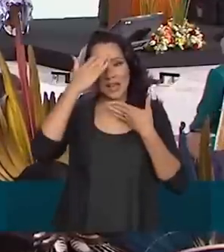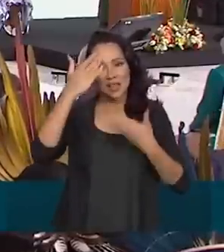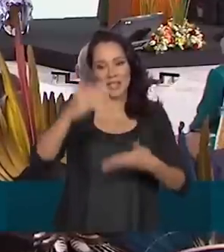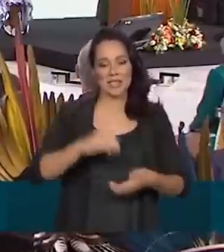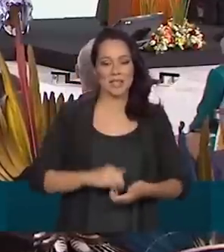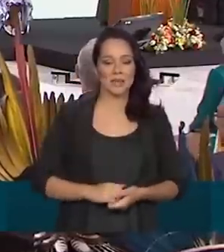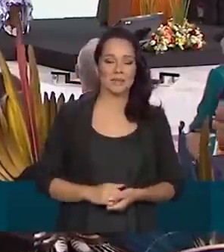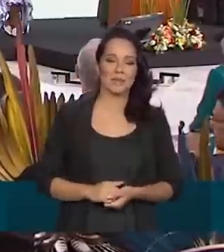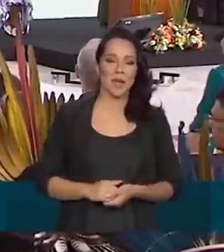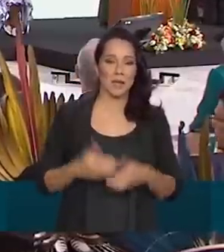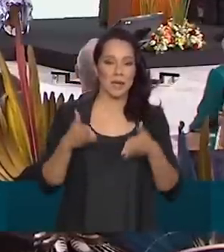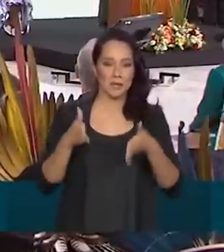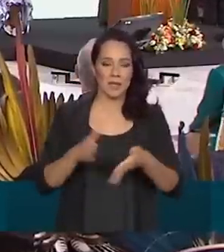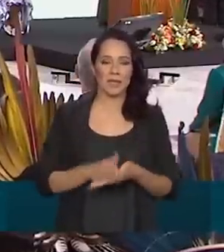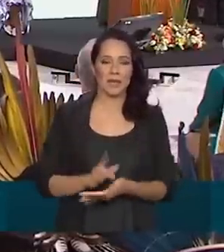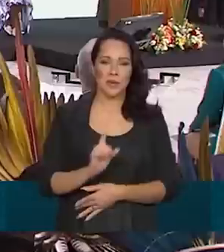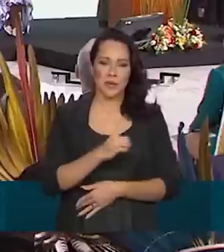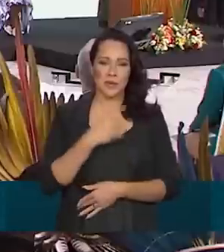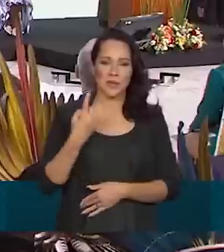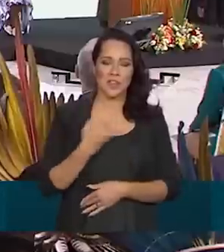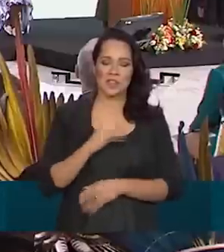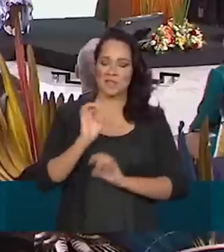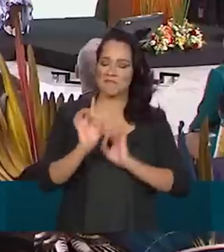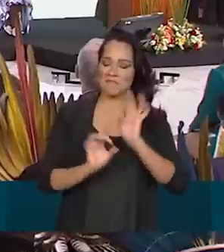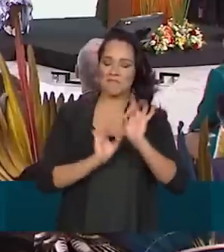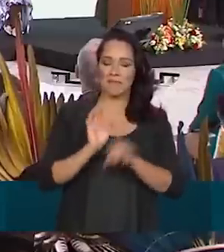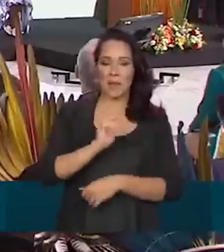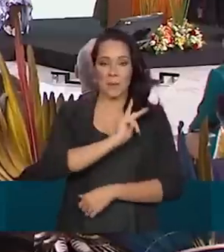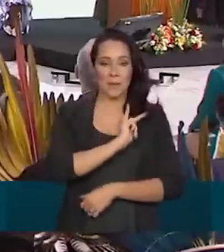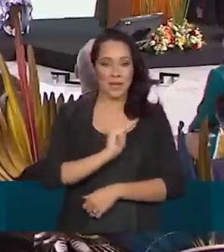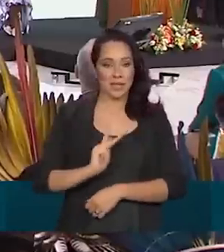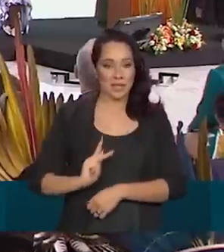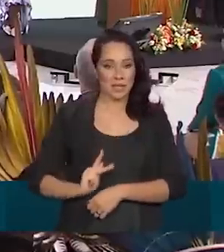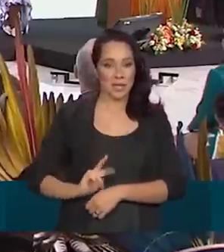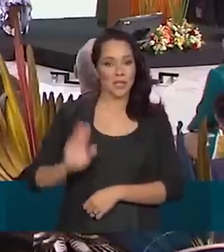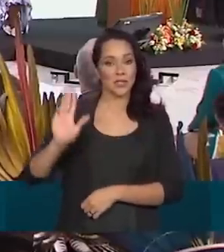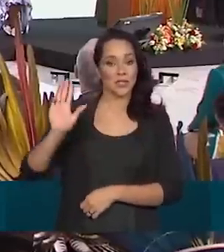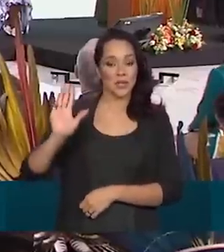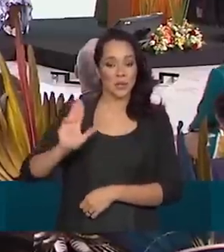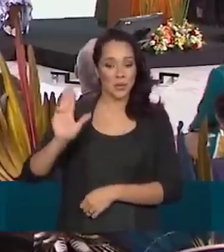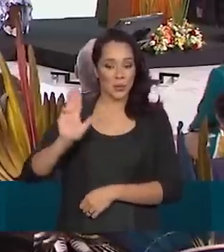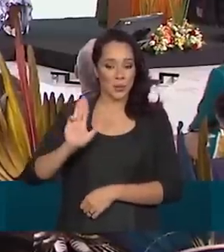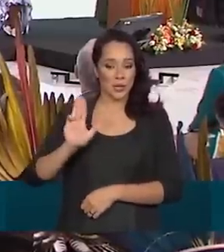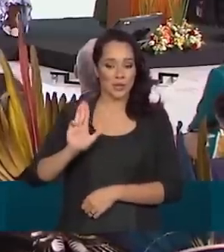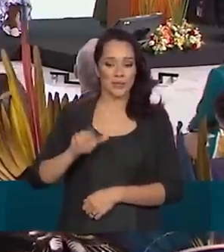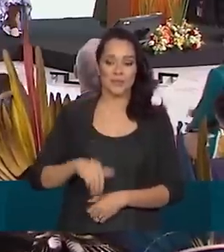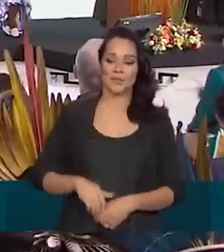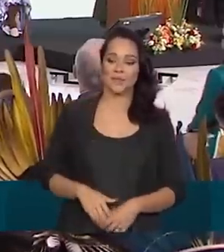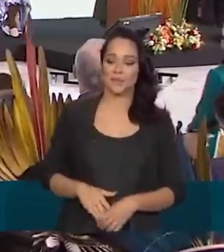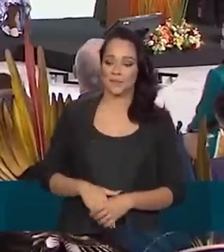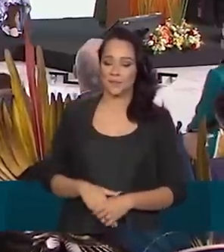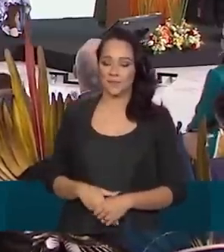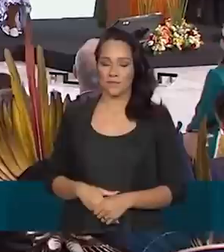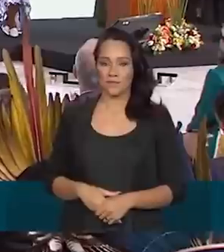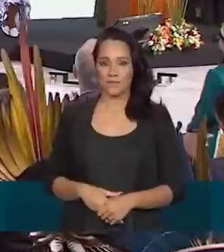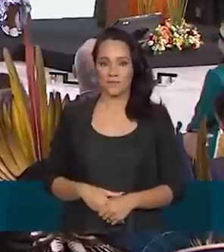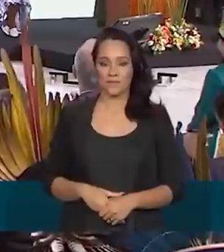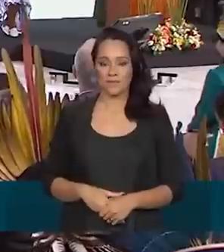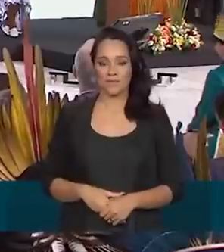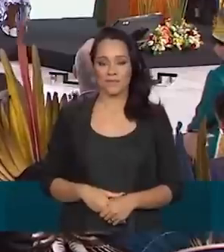agradecer a presença do nosso ilustre presidente Luiz Inácio Lula da Silva.